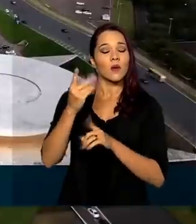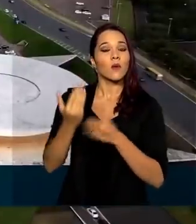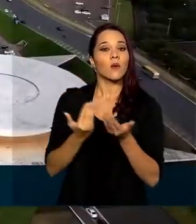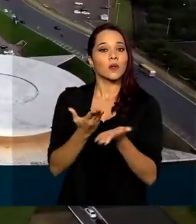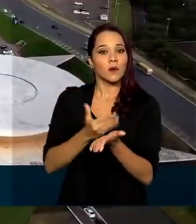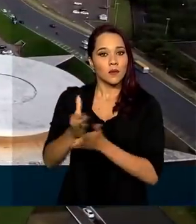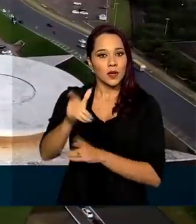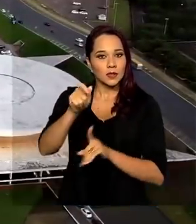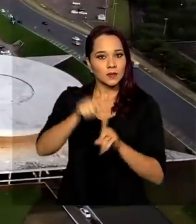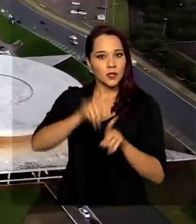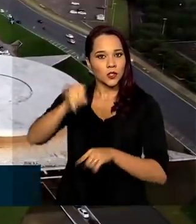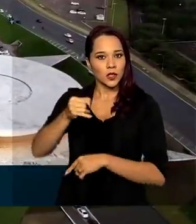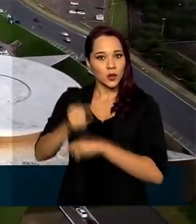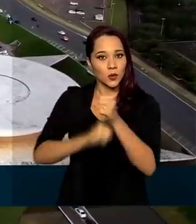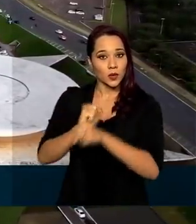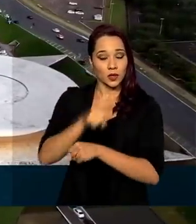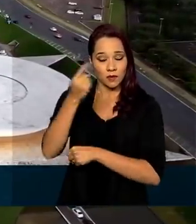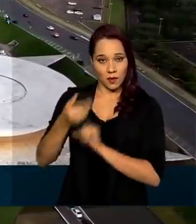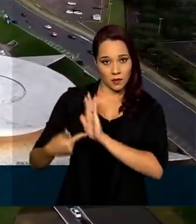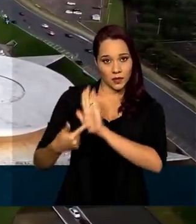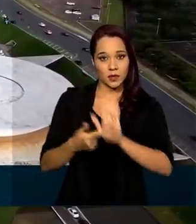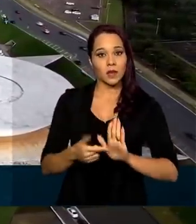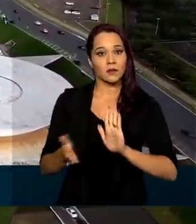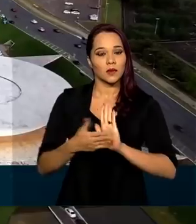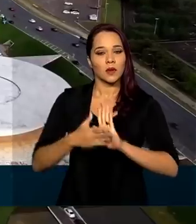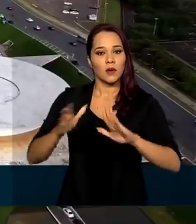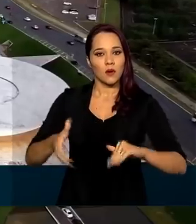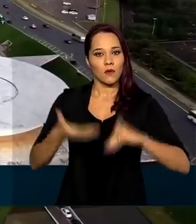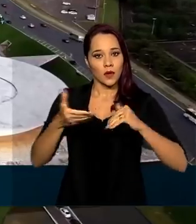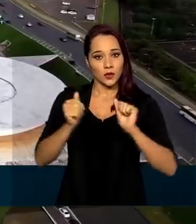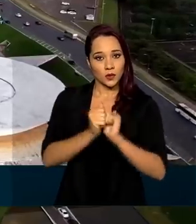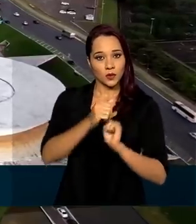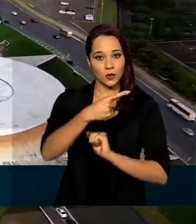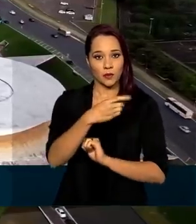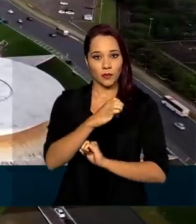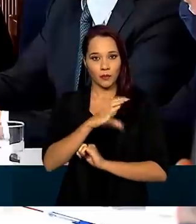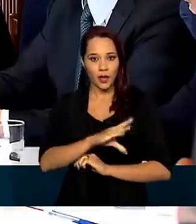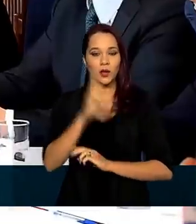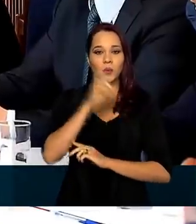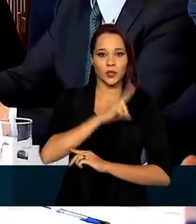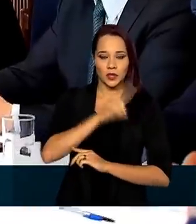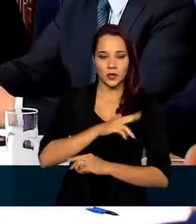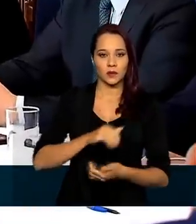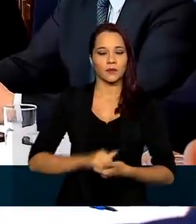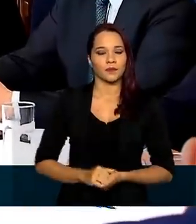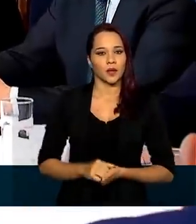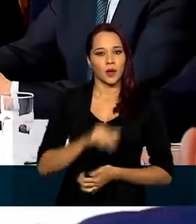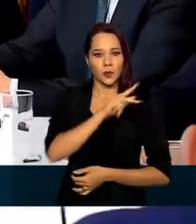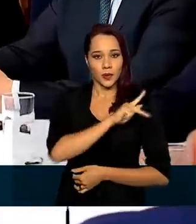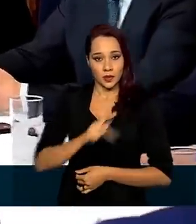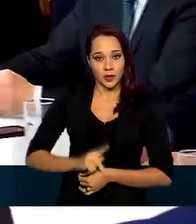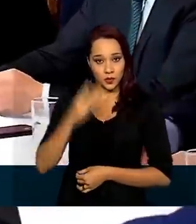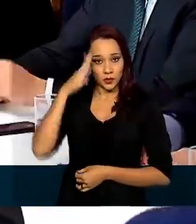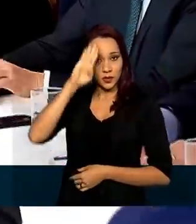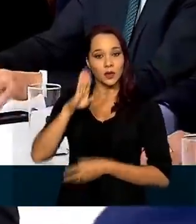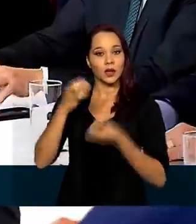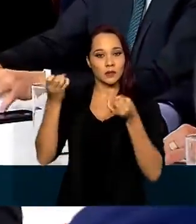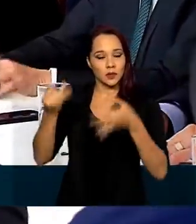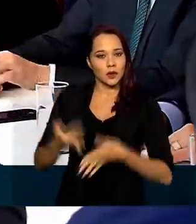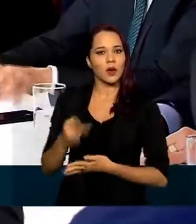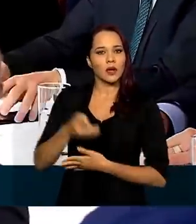que vem e vai ser apresentado ao Congresso Nacional dentro da PEC emergencial. Segundo o presidente Jair Bolsonaro,